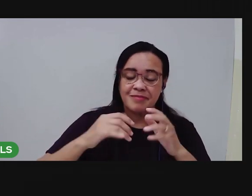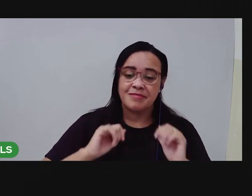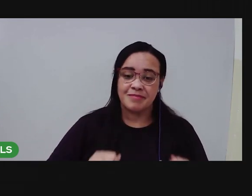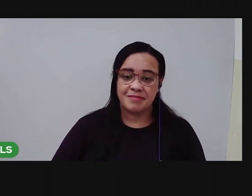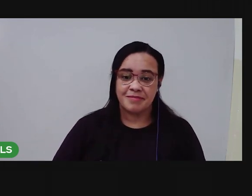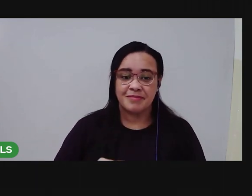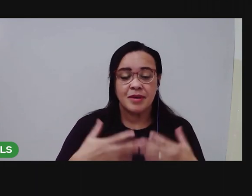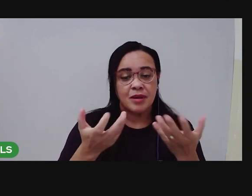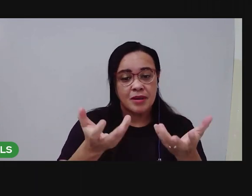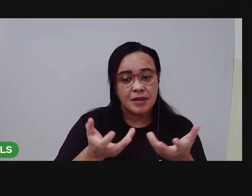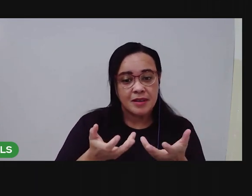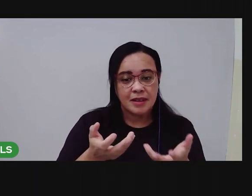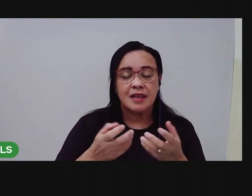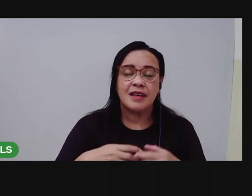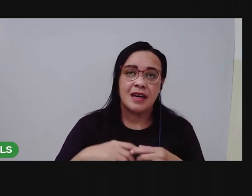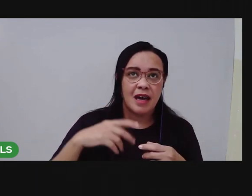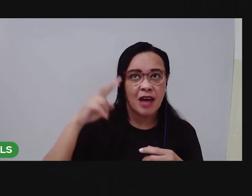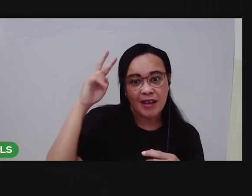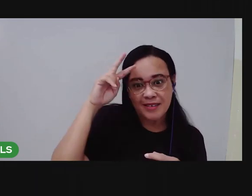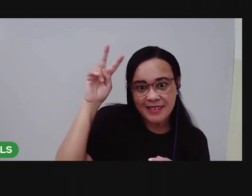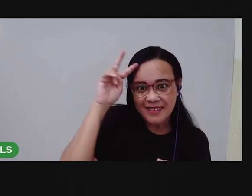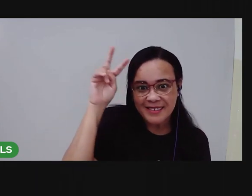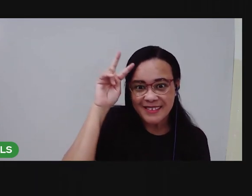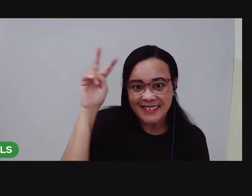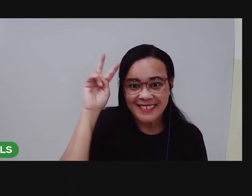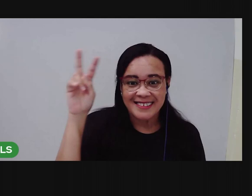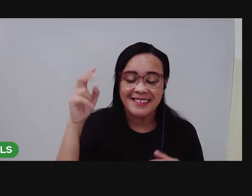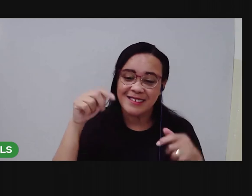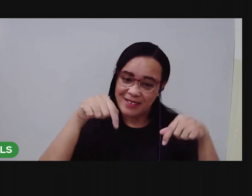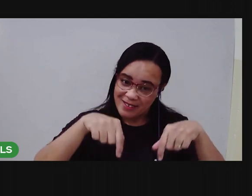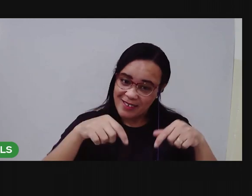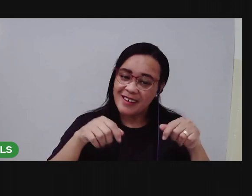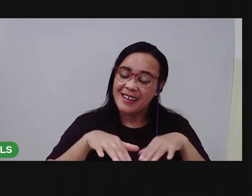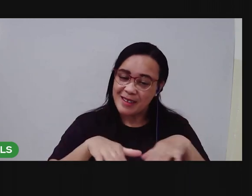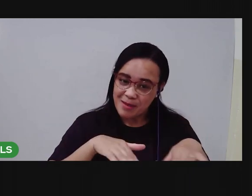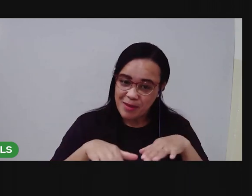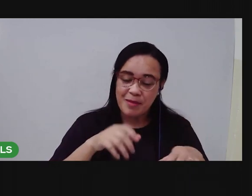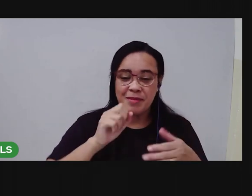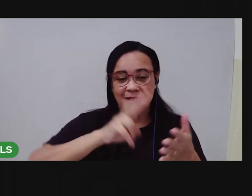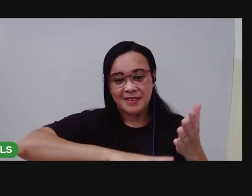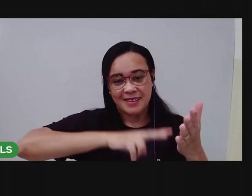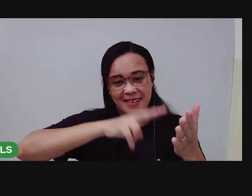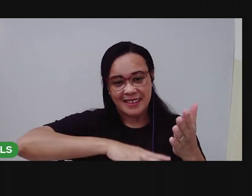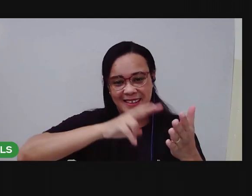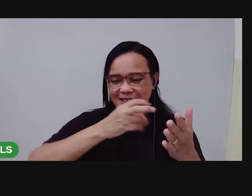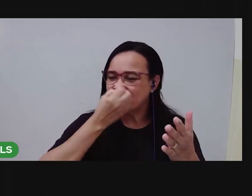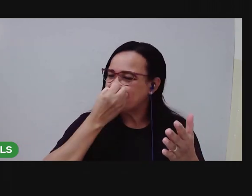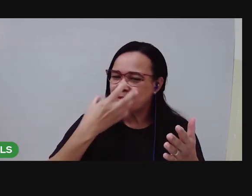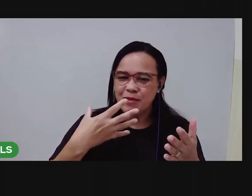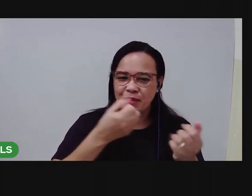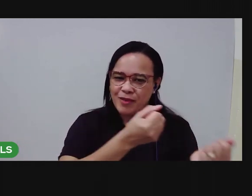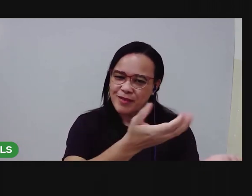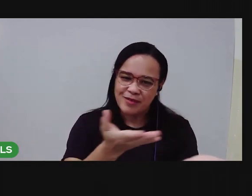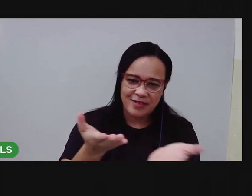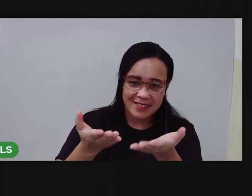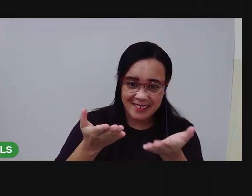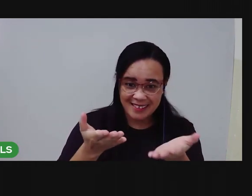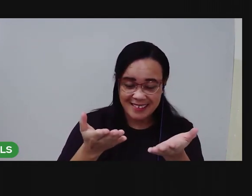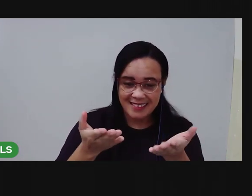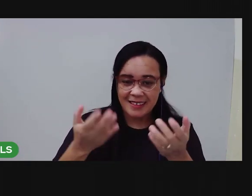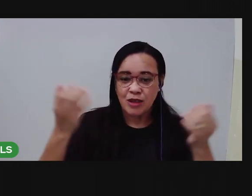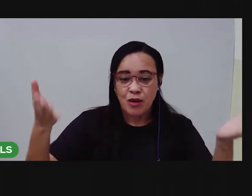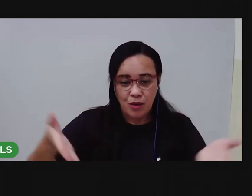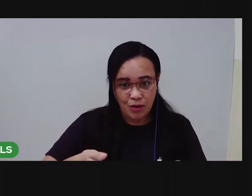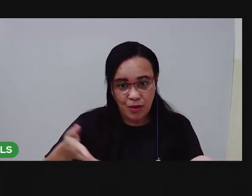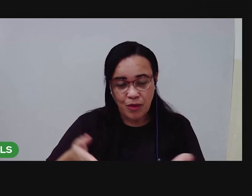assunto, eu quero contar uma história. Quero ter esse momento de leitura de leite com vocês. Hoje, eu